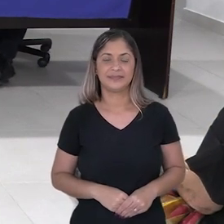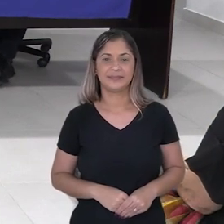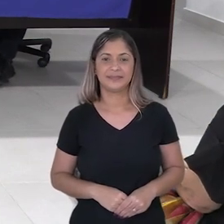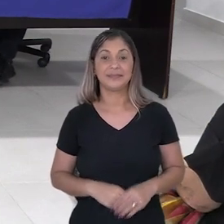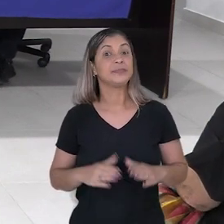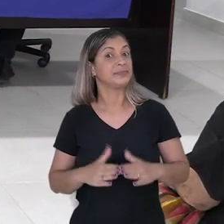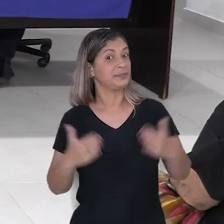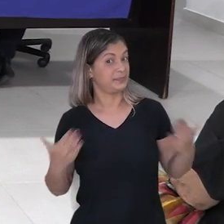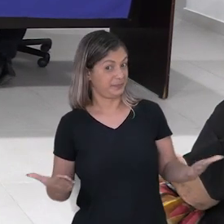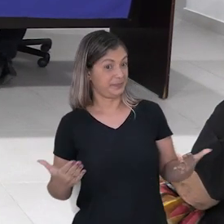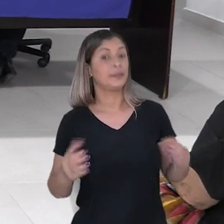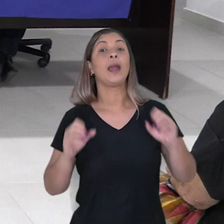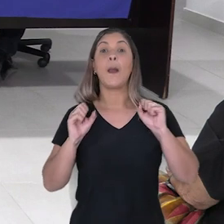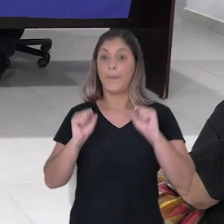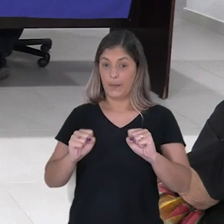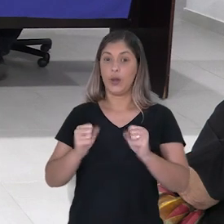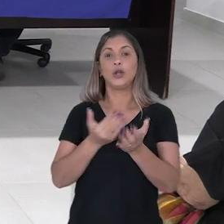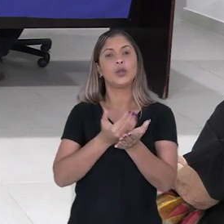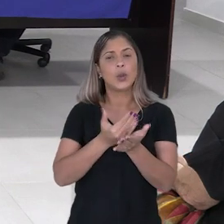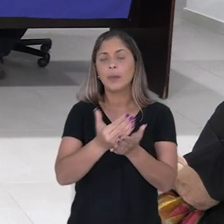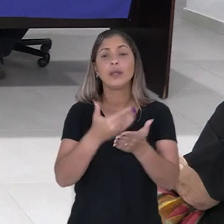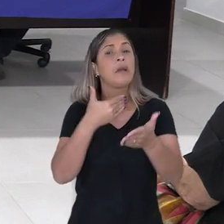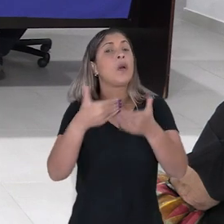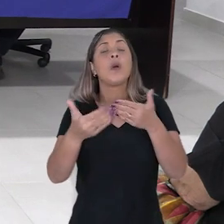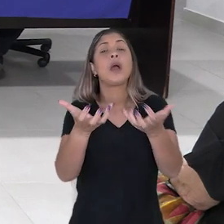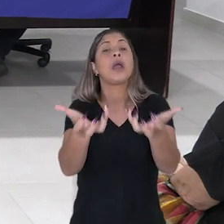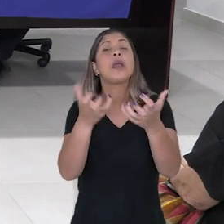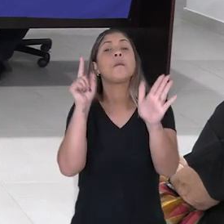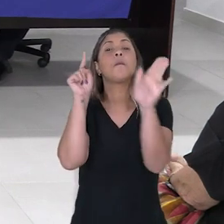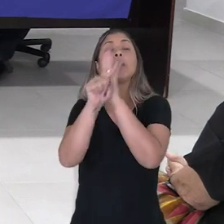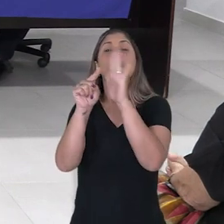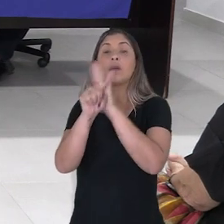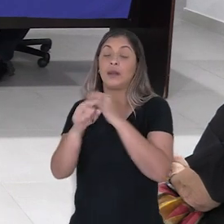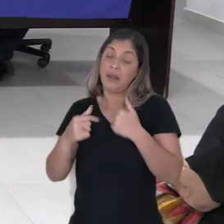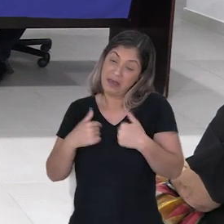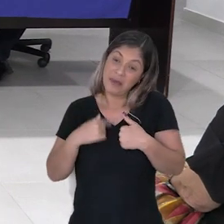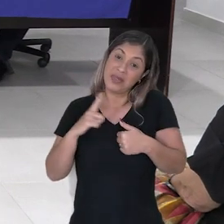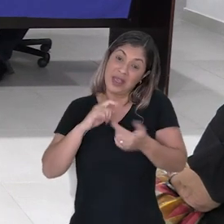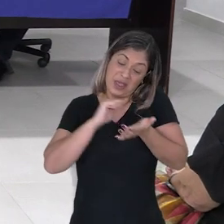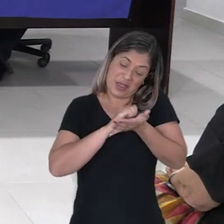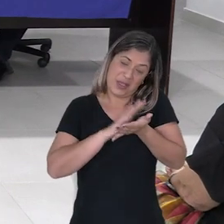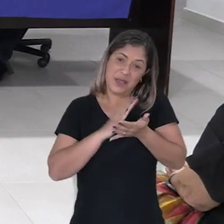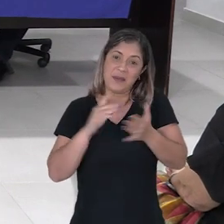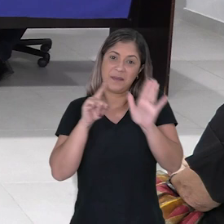Bem, a gente pode abrir agora para perguntas. Eu tinha algumas para começar,